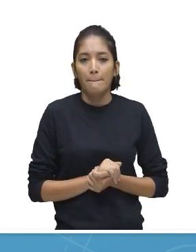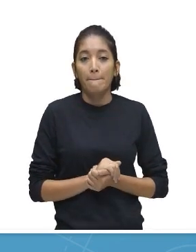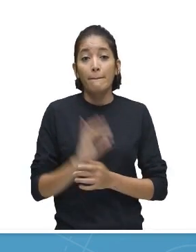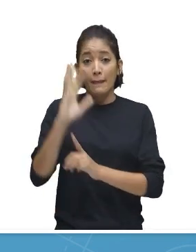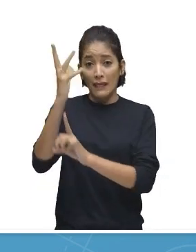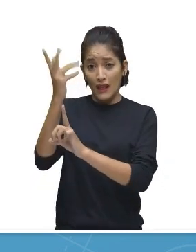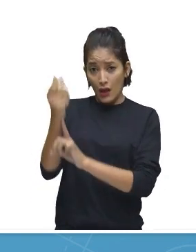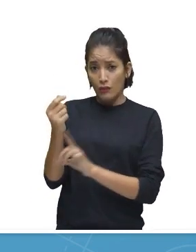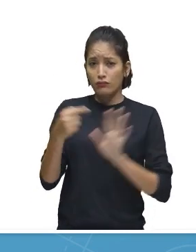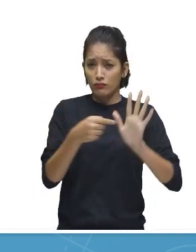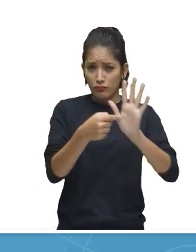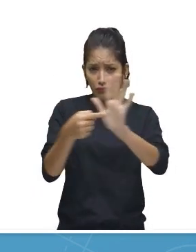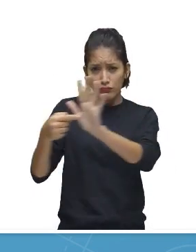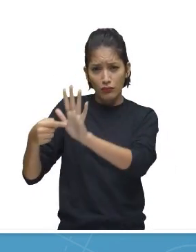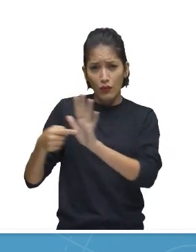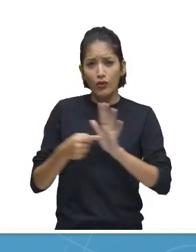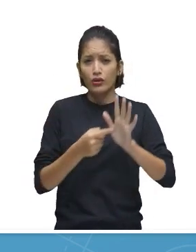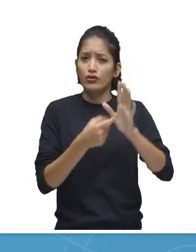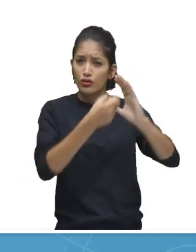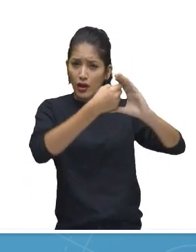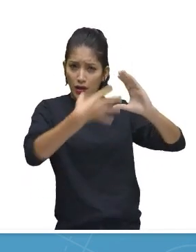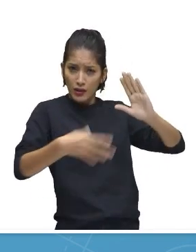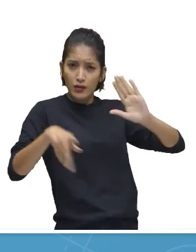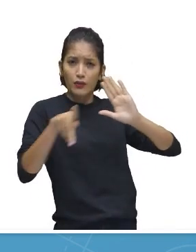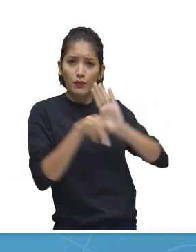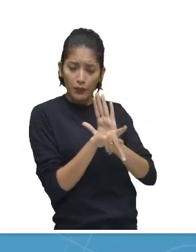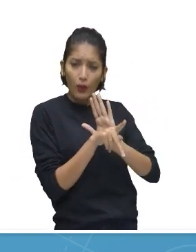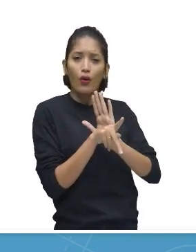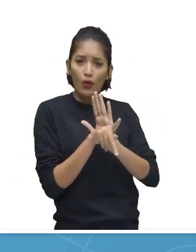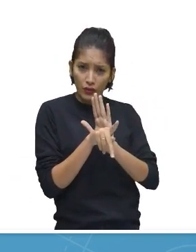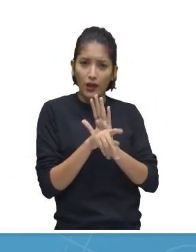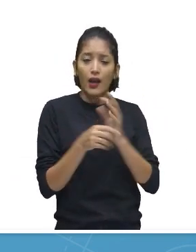artista registra todos os seus elementos em planos